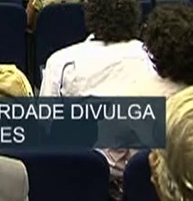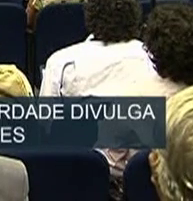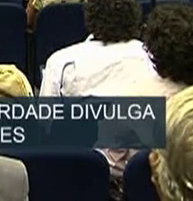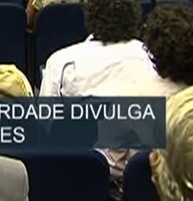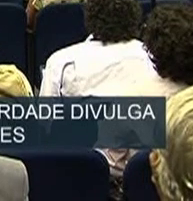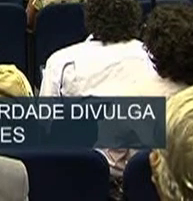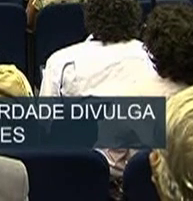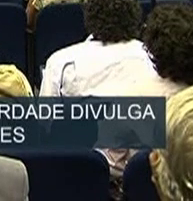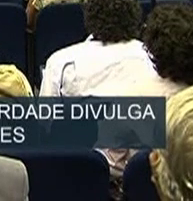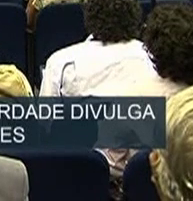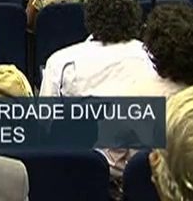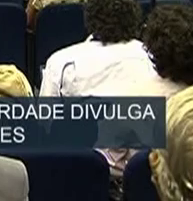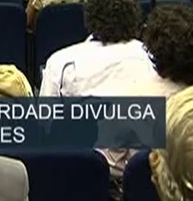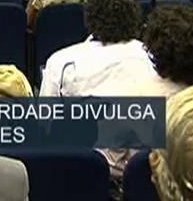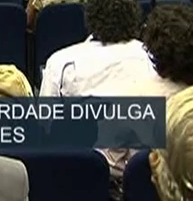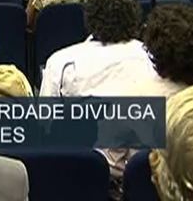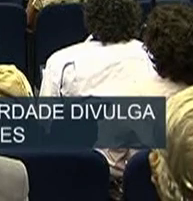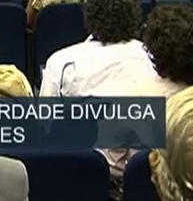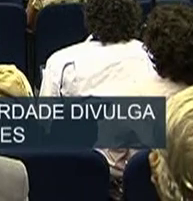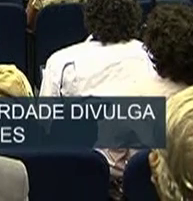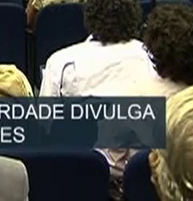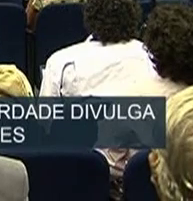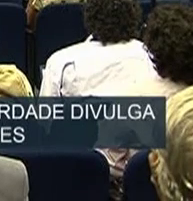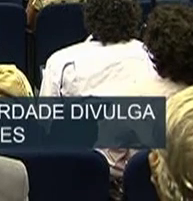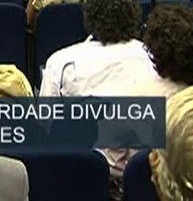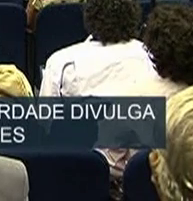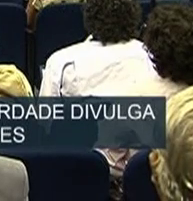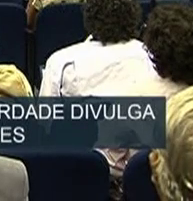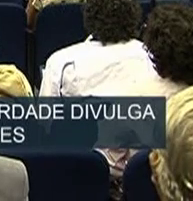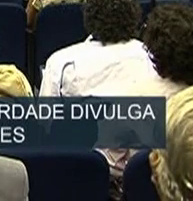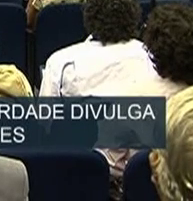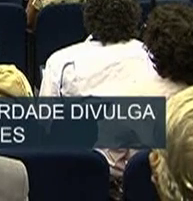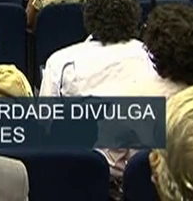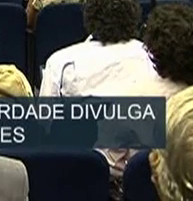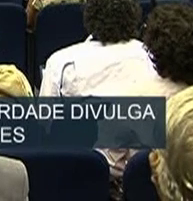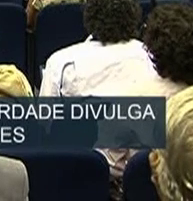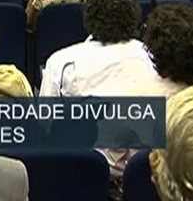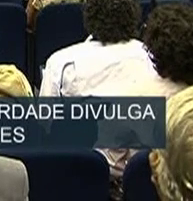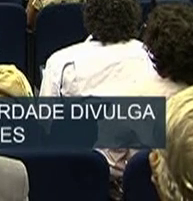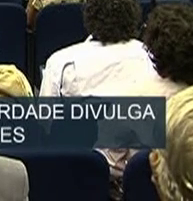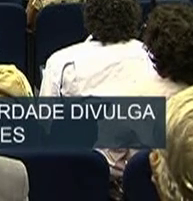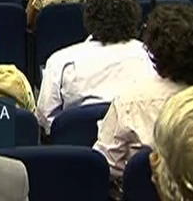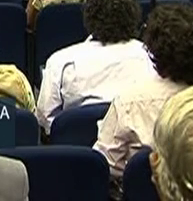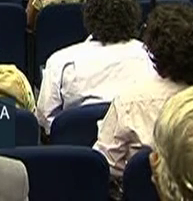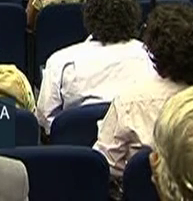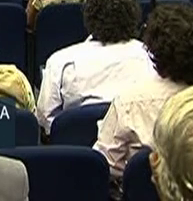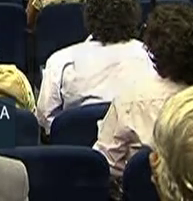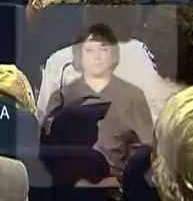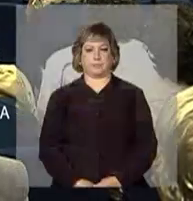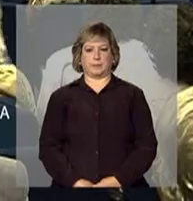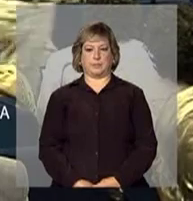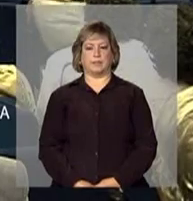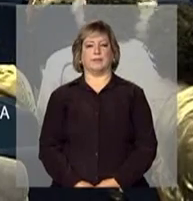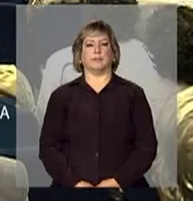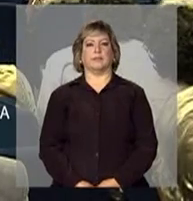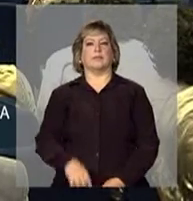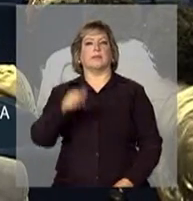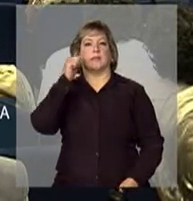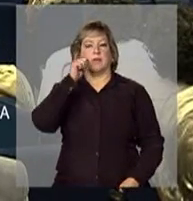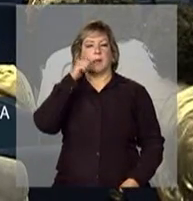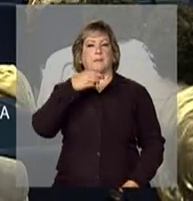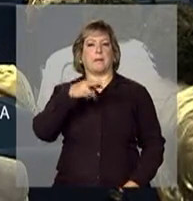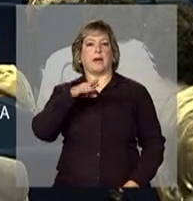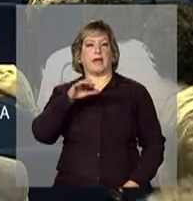Só um minuto. Eu só queria dizer que eu não reconheci a presença da minha querida colega Maria Rita Kel, que está